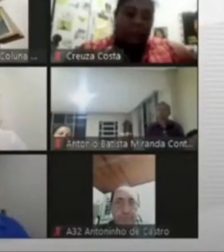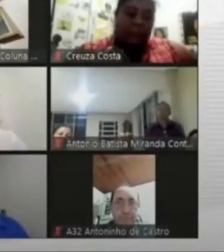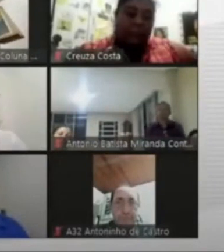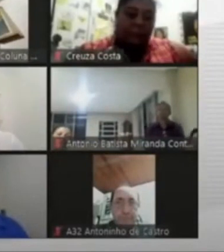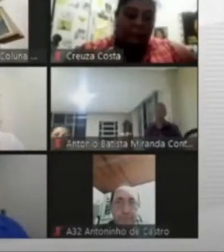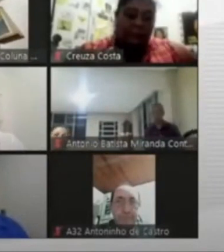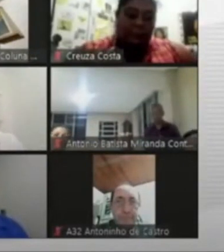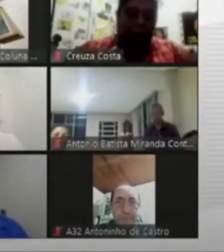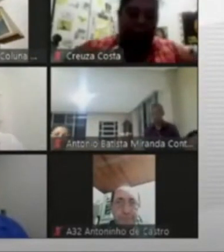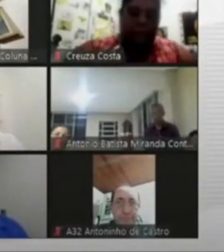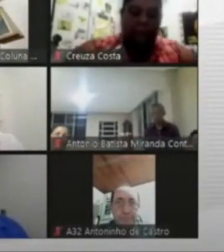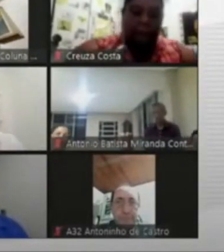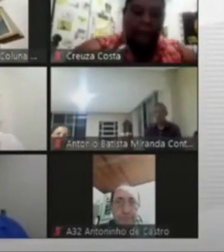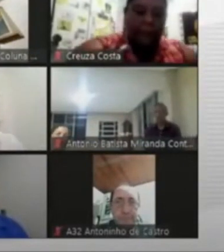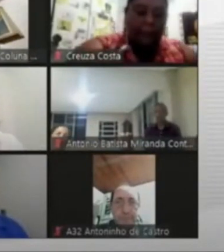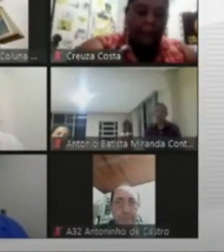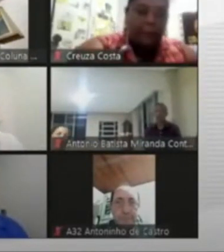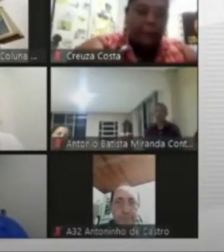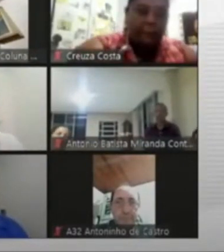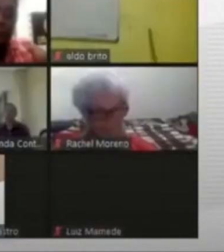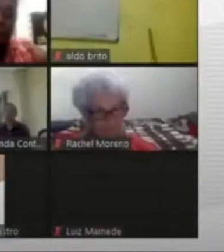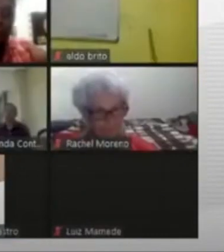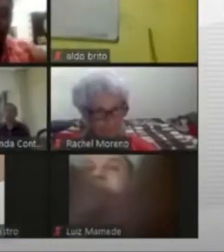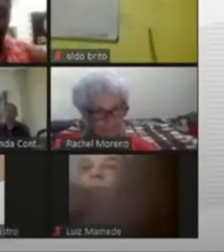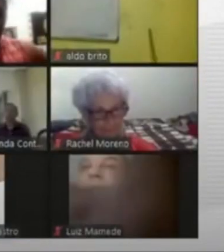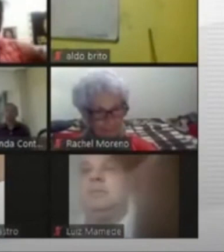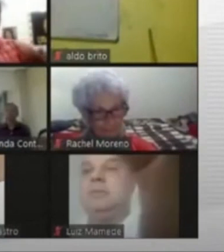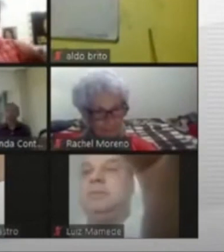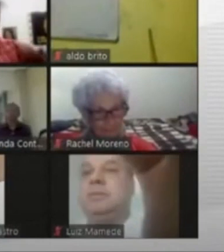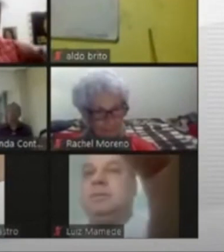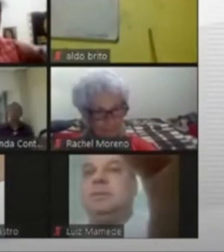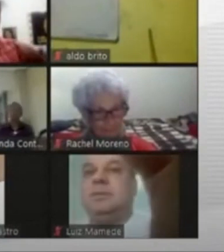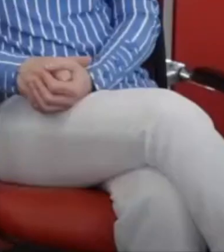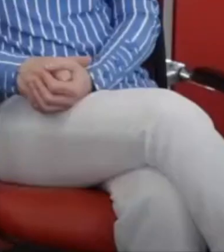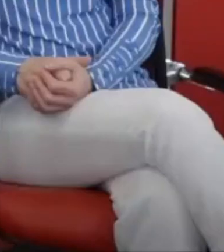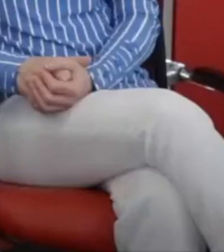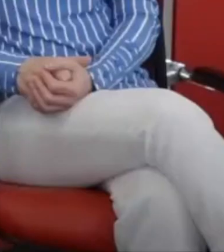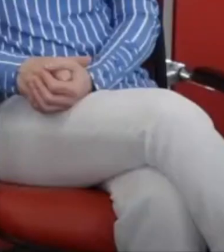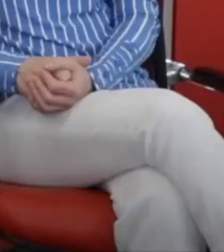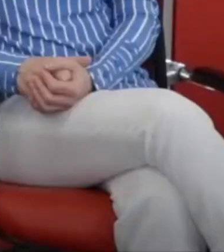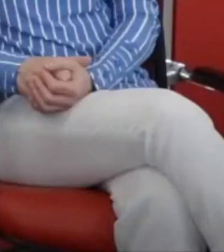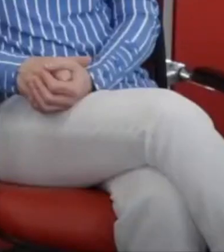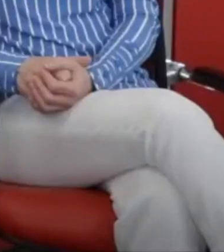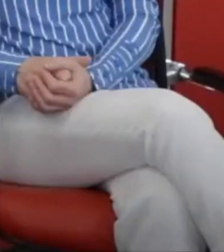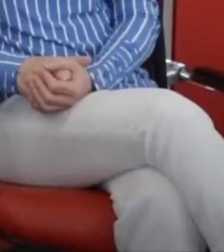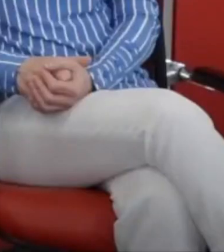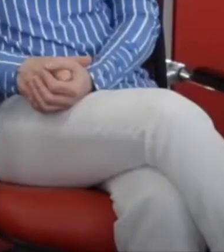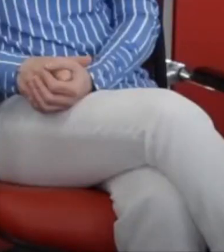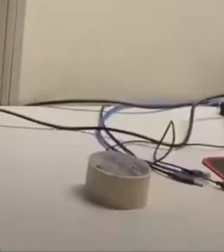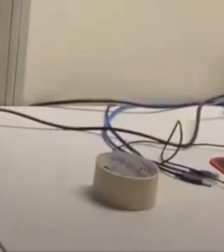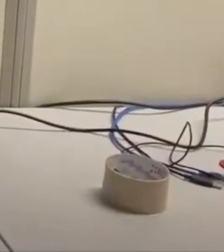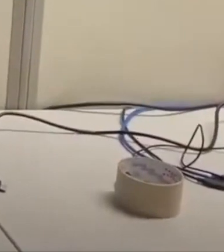da Cachoeira, e agora eu estou conversando com vocês aqui de Brasília, da sede do PT, porque o PT logo vai